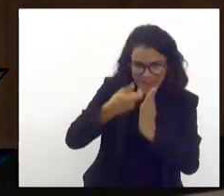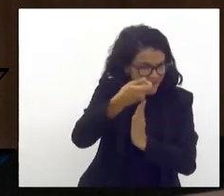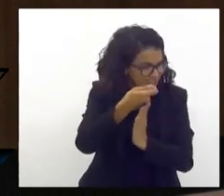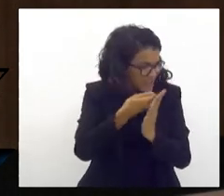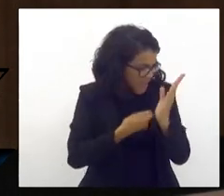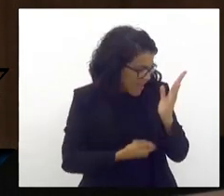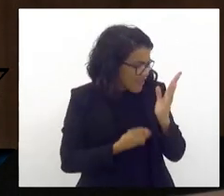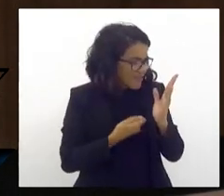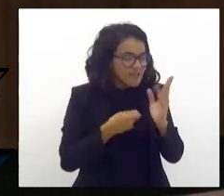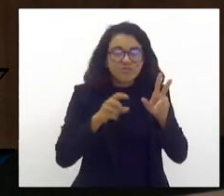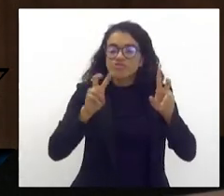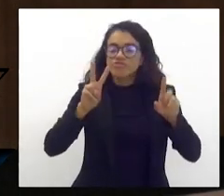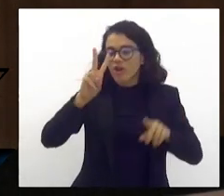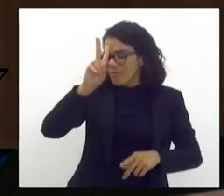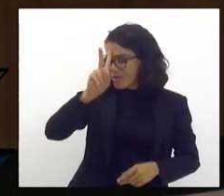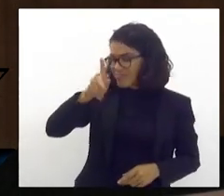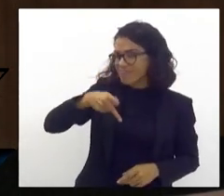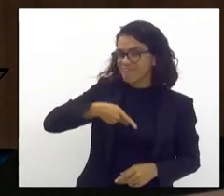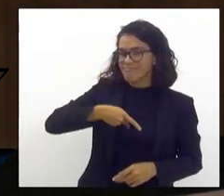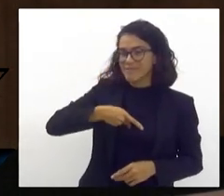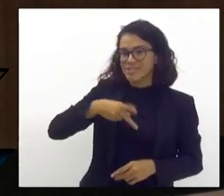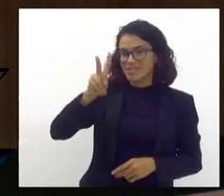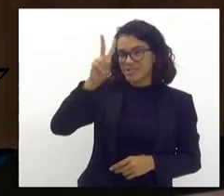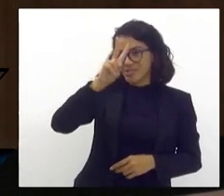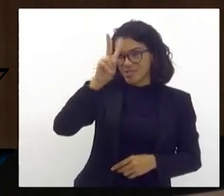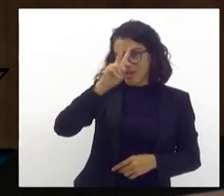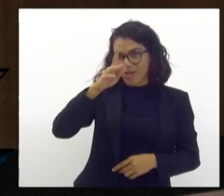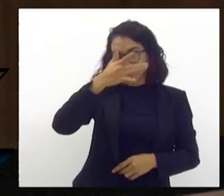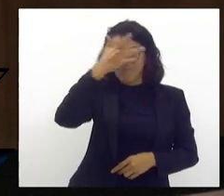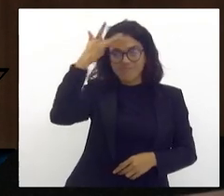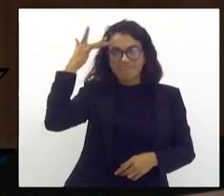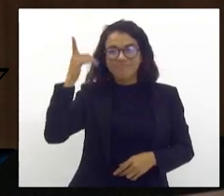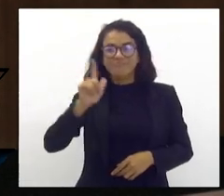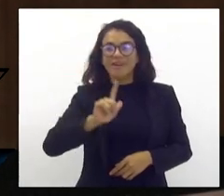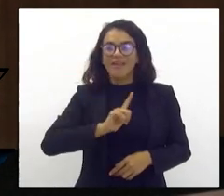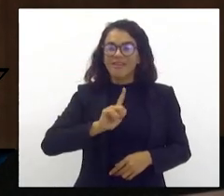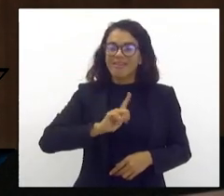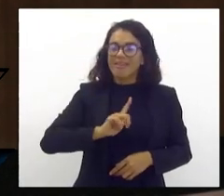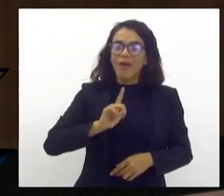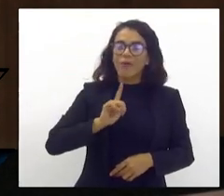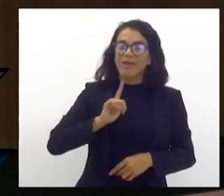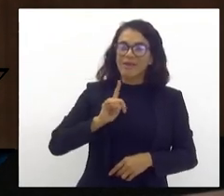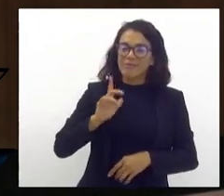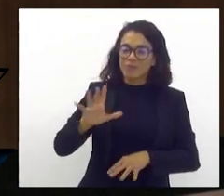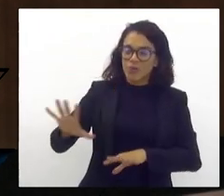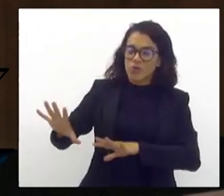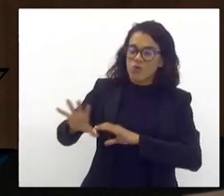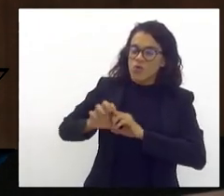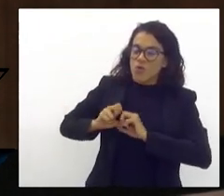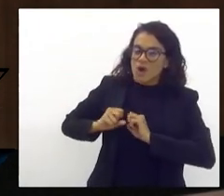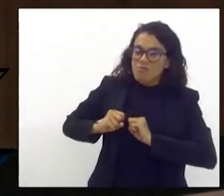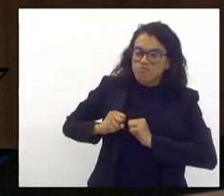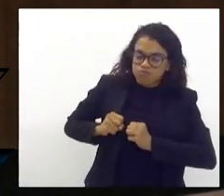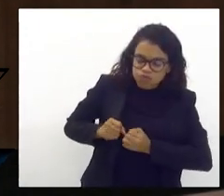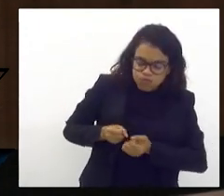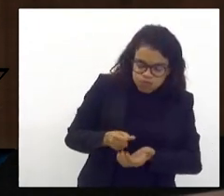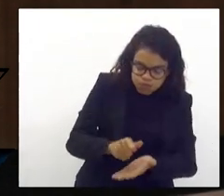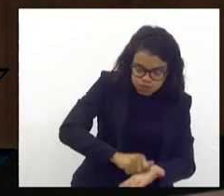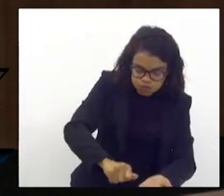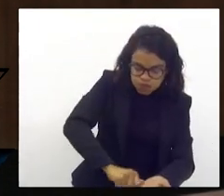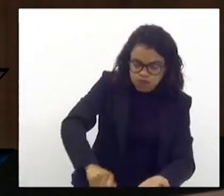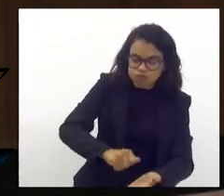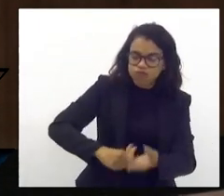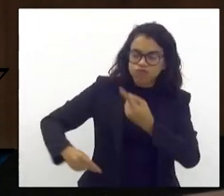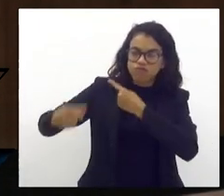a sua própria história. Gente que está resgatando os saberes